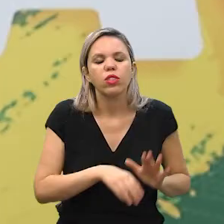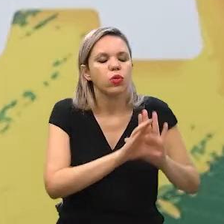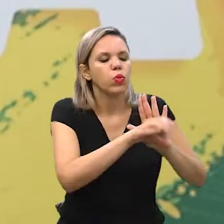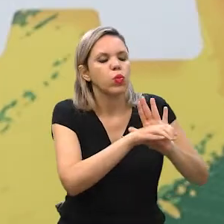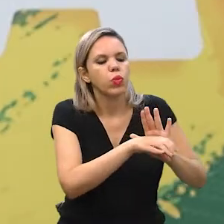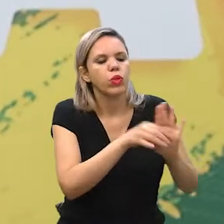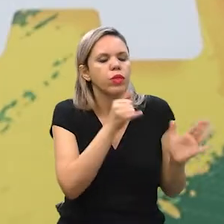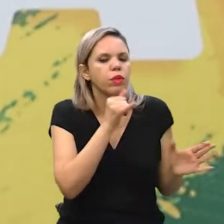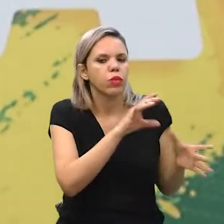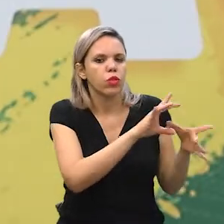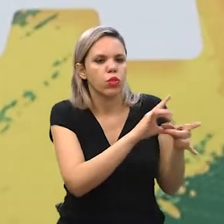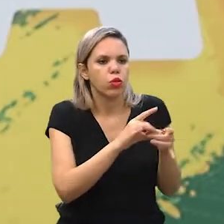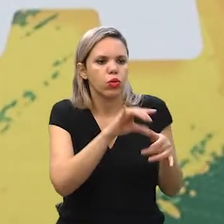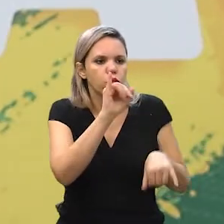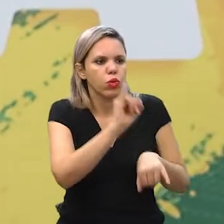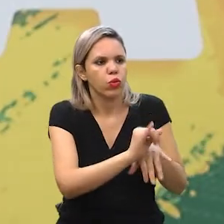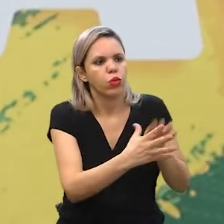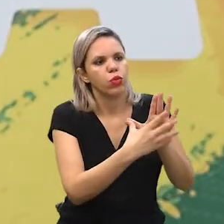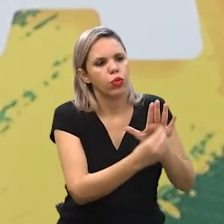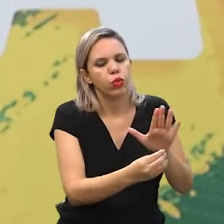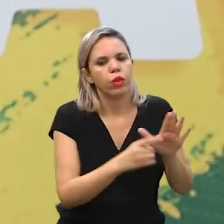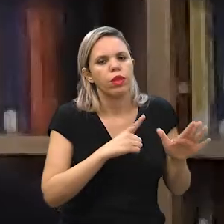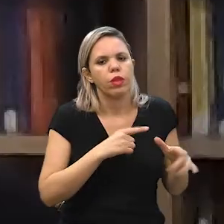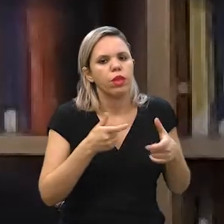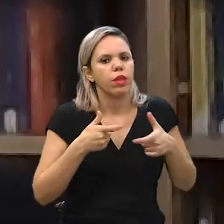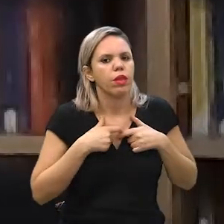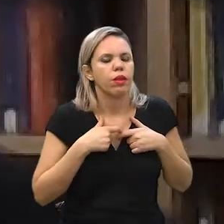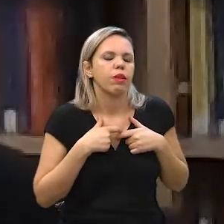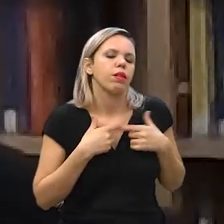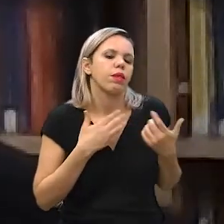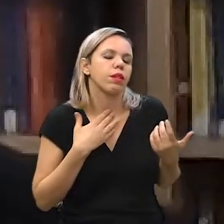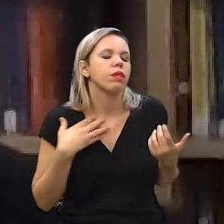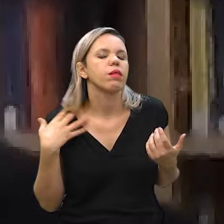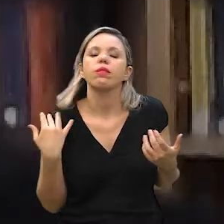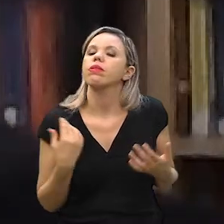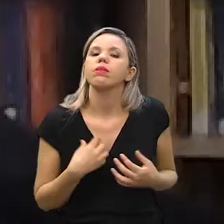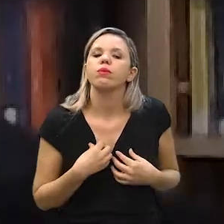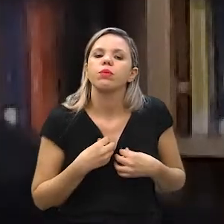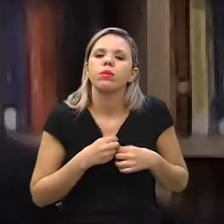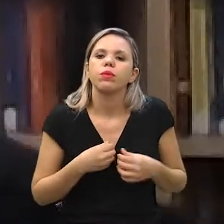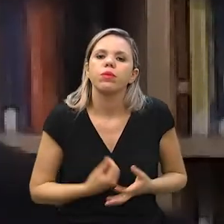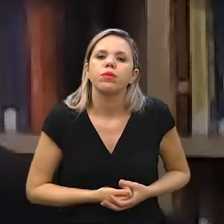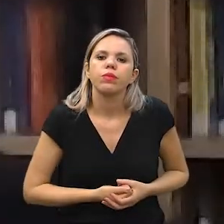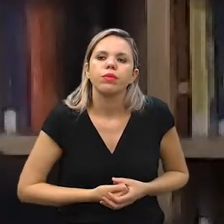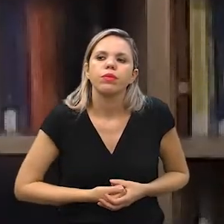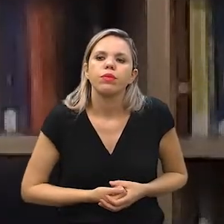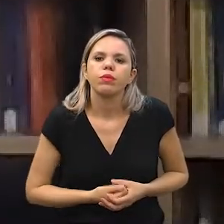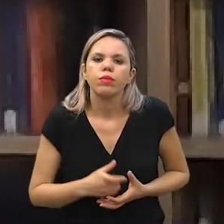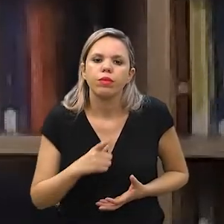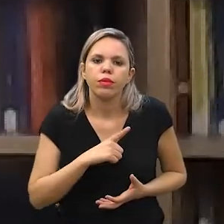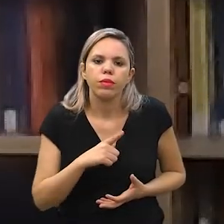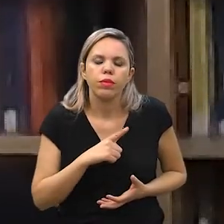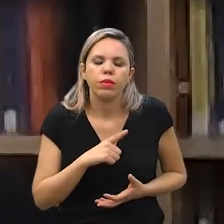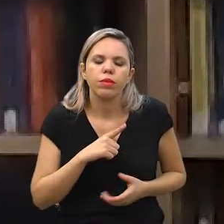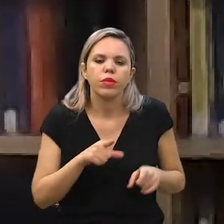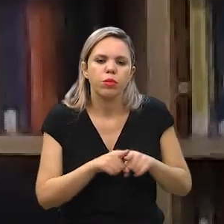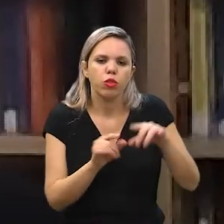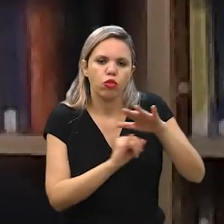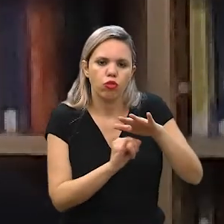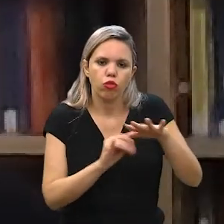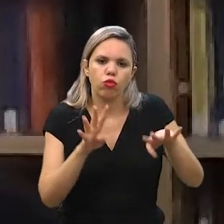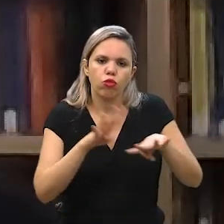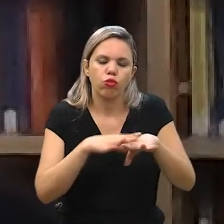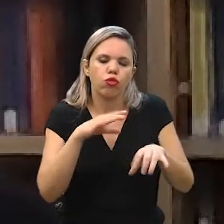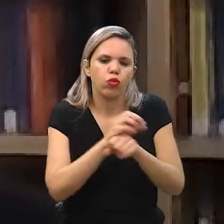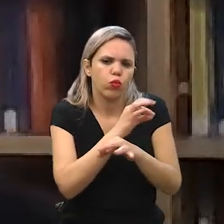conceituada no contexto internacional. Tanto que a gente tem uma medalha Fields, né, que é o Arthur Ávila, e temos institutos de matemática de